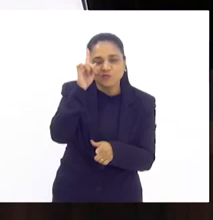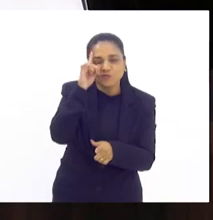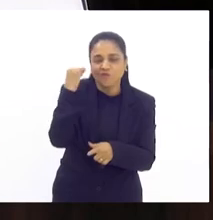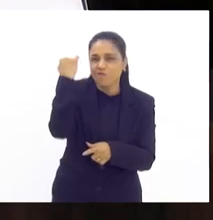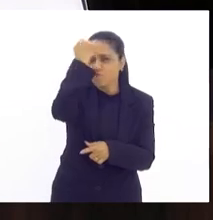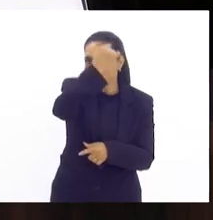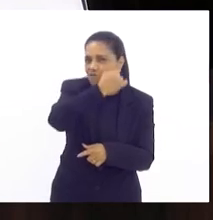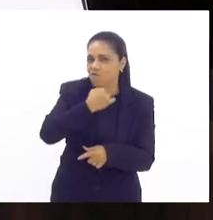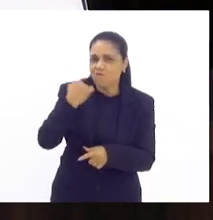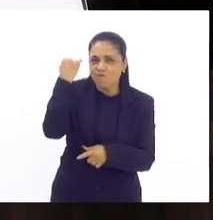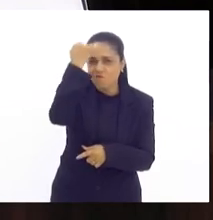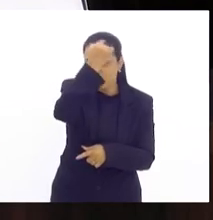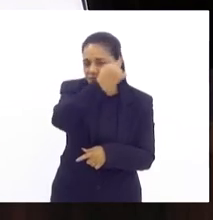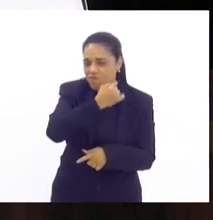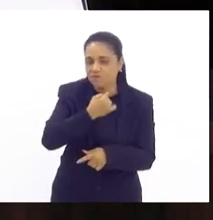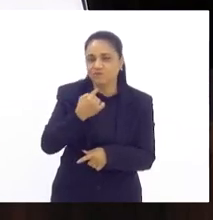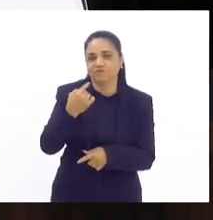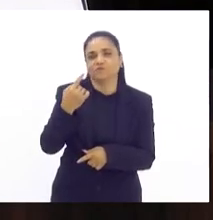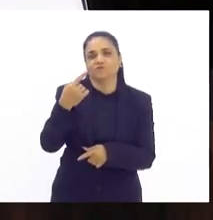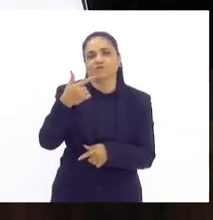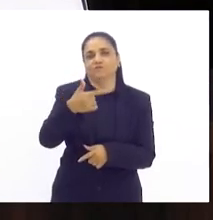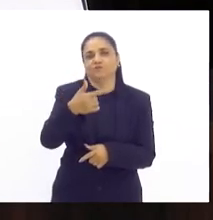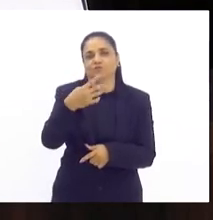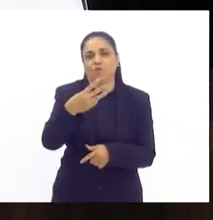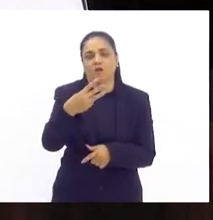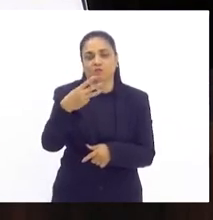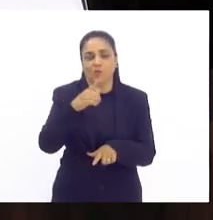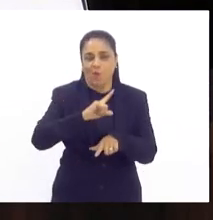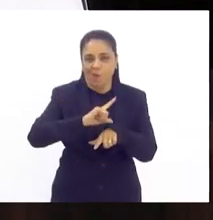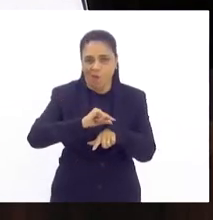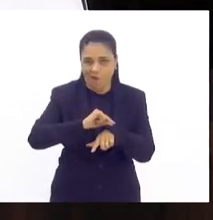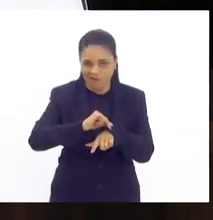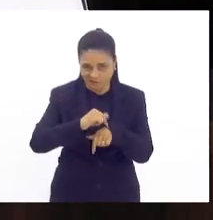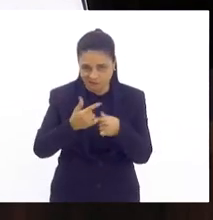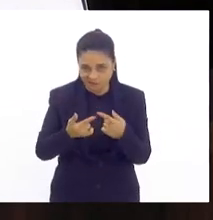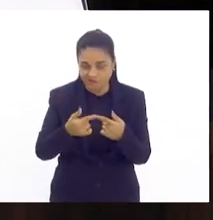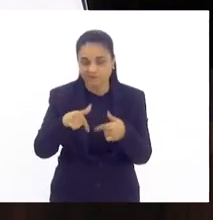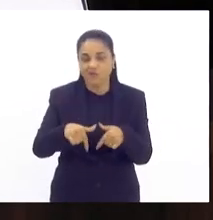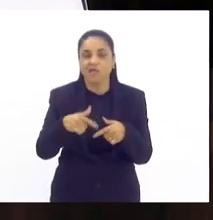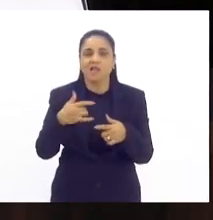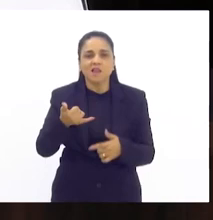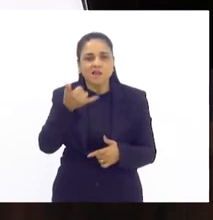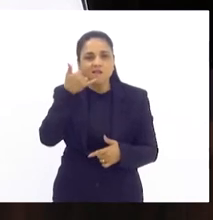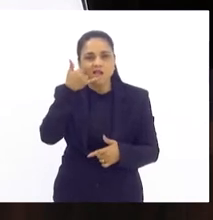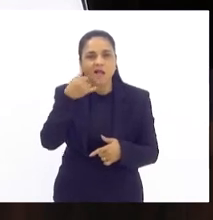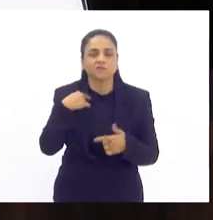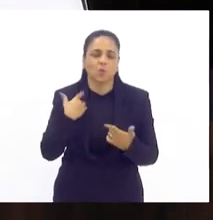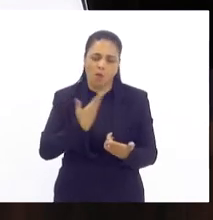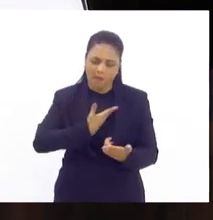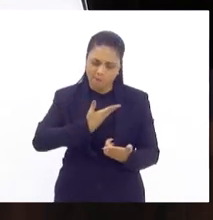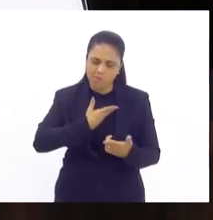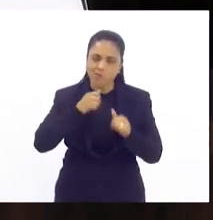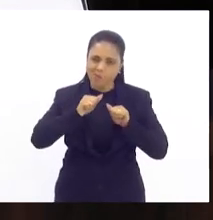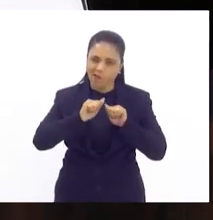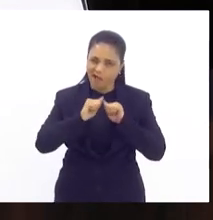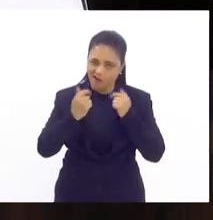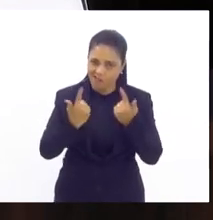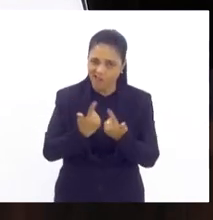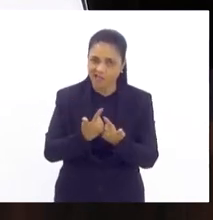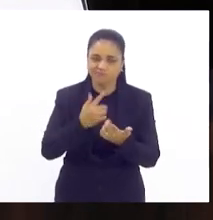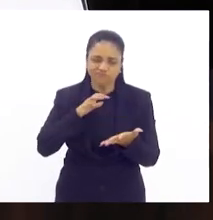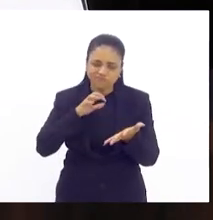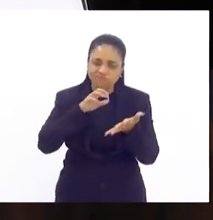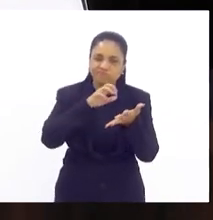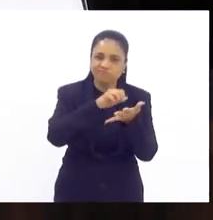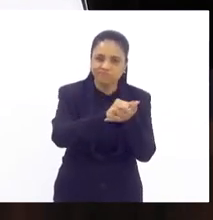ligado, um amigo que essa casa pode dizer que tem, e queria que ficasse registrado